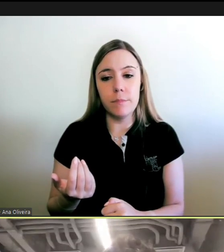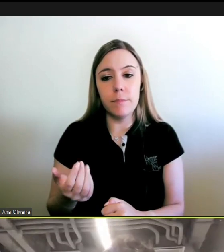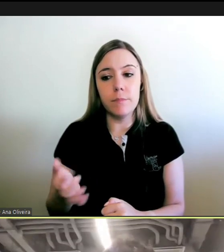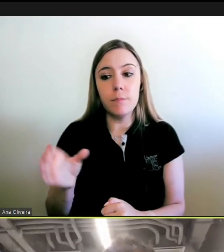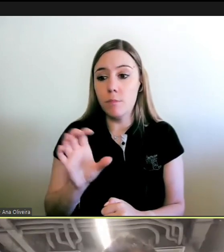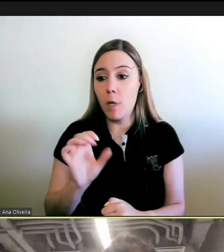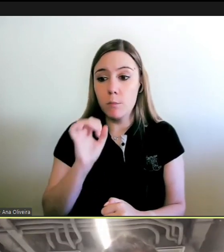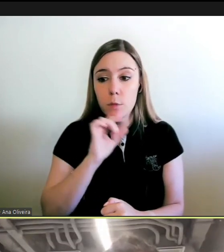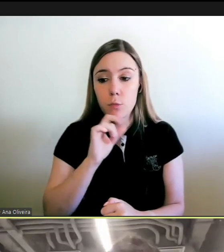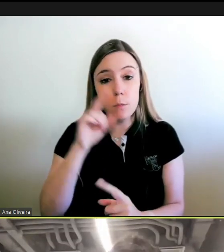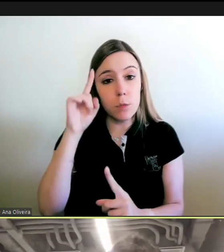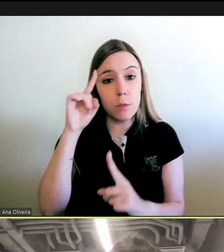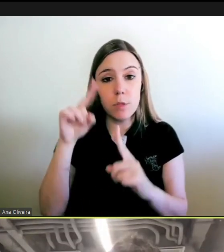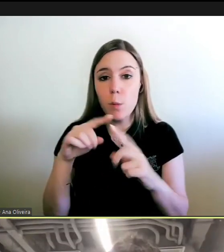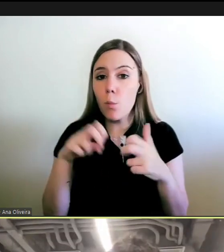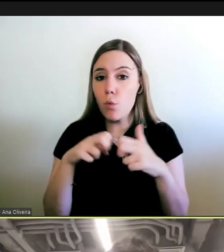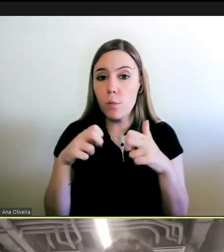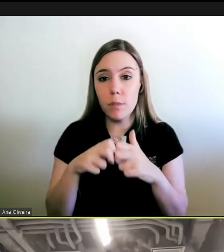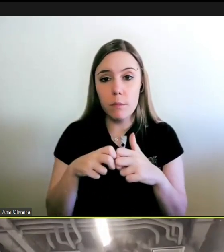dos problemas